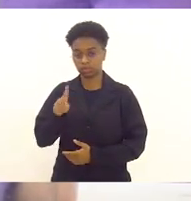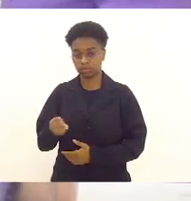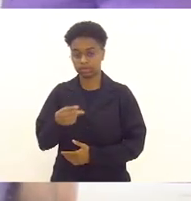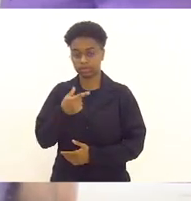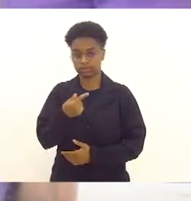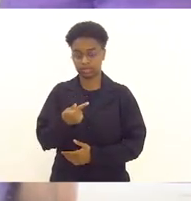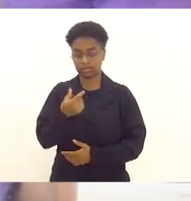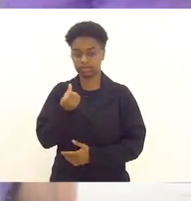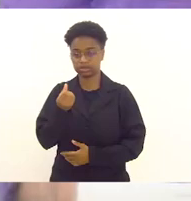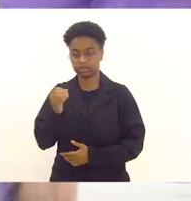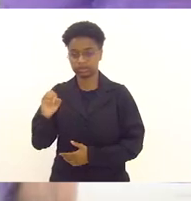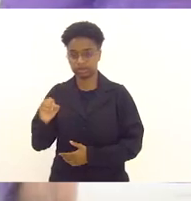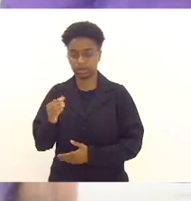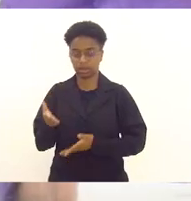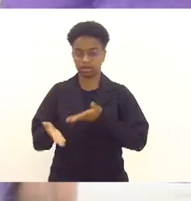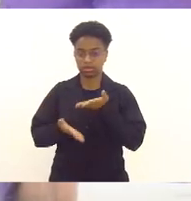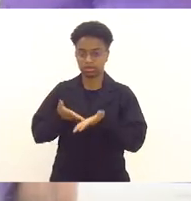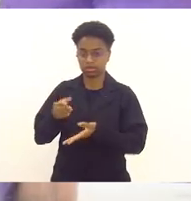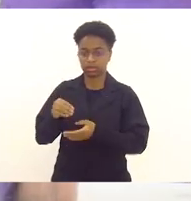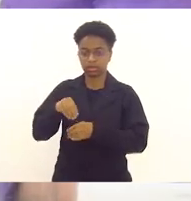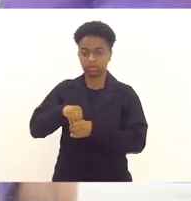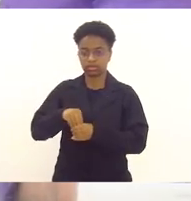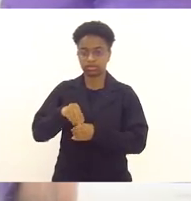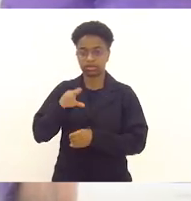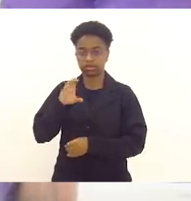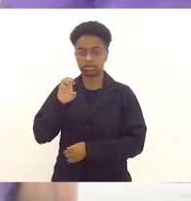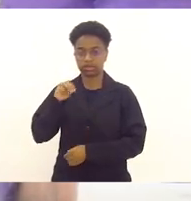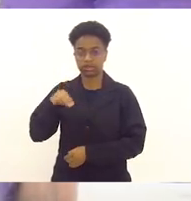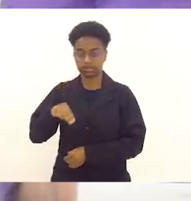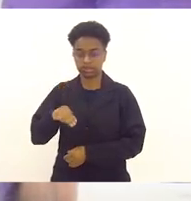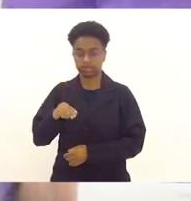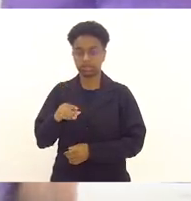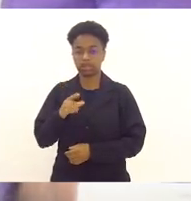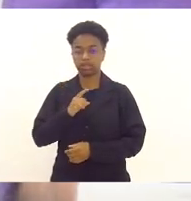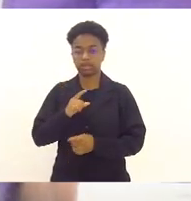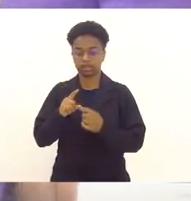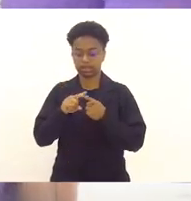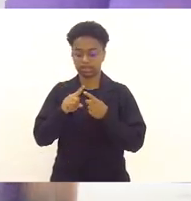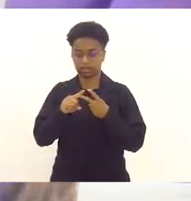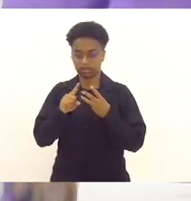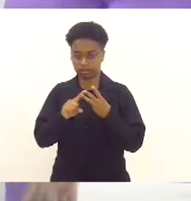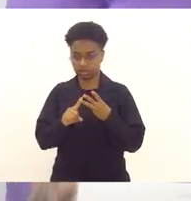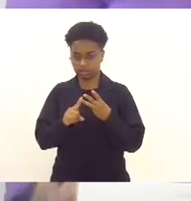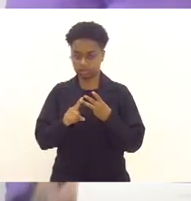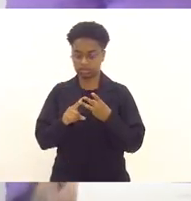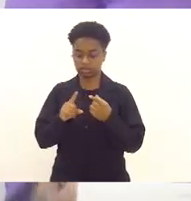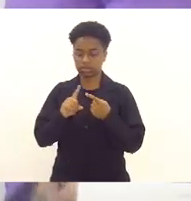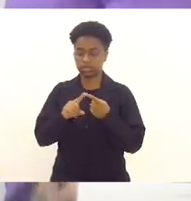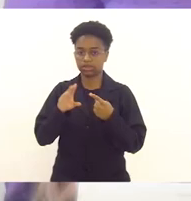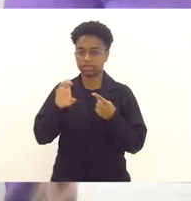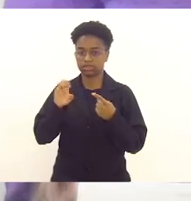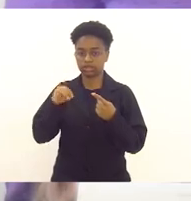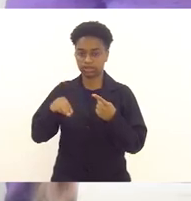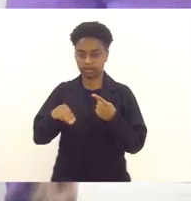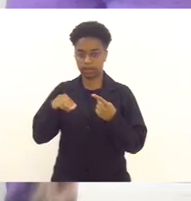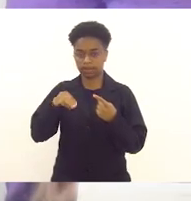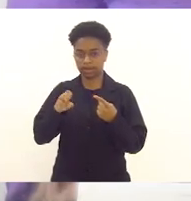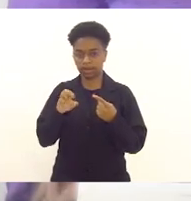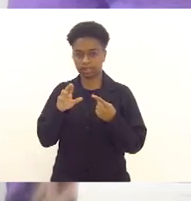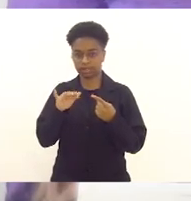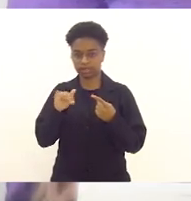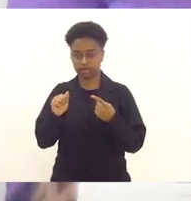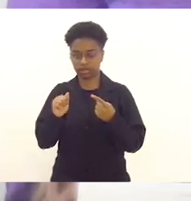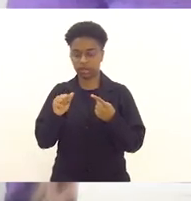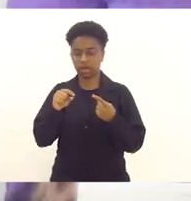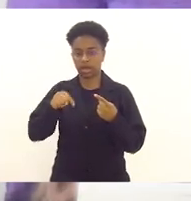2.72.760 atendimentos iniciais a secretaria da mulher ela possui três equipamentos Luciano marceleira aqui no centro